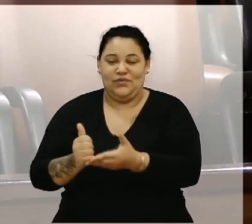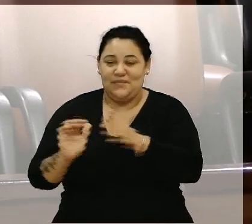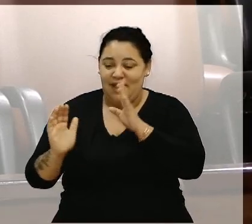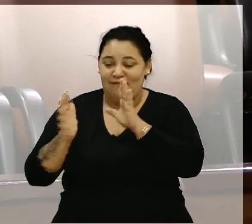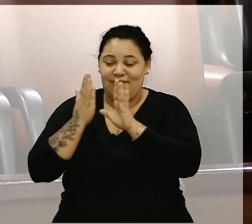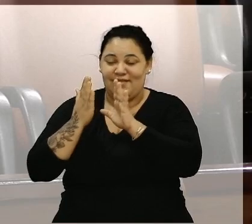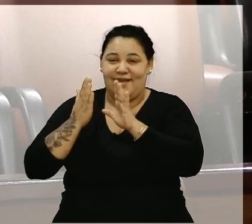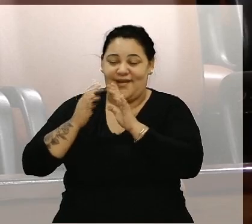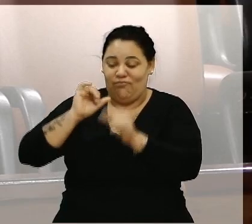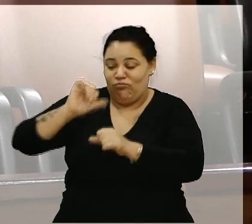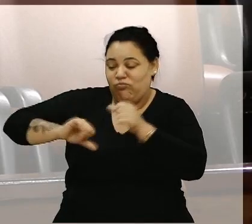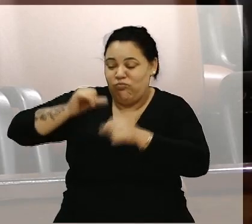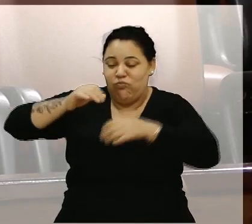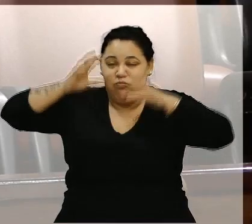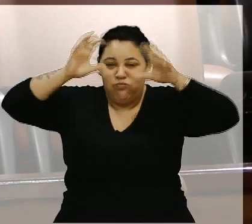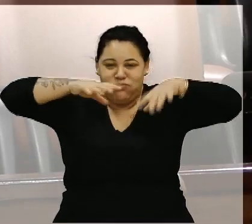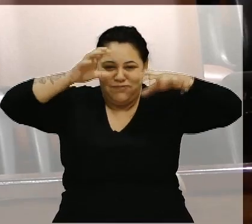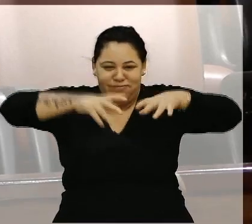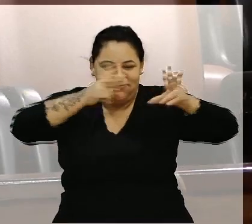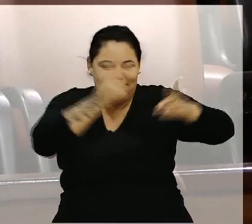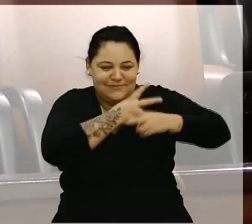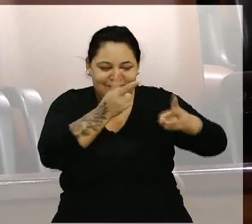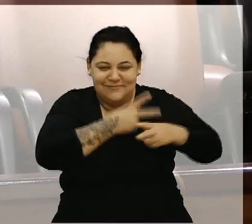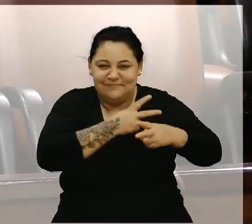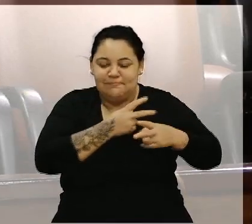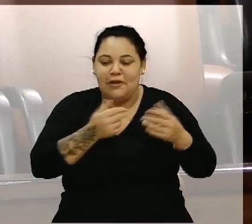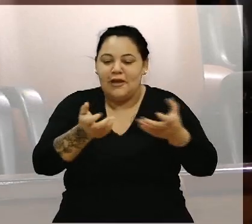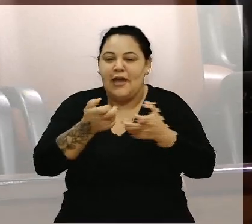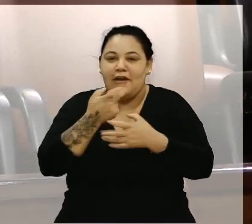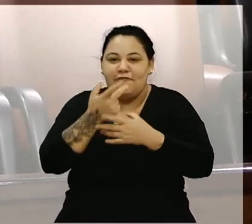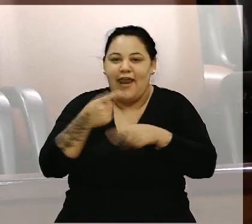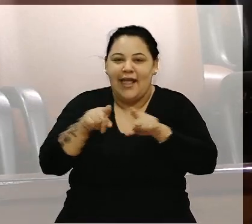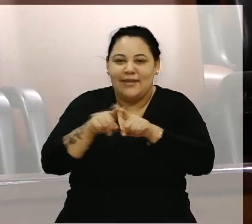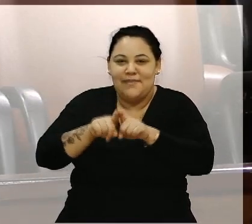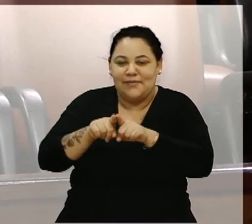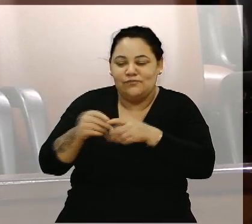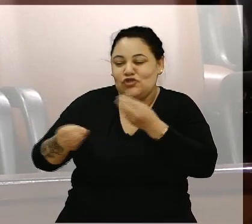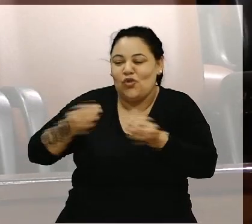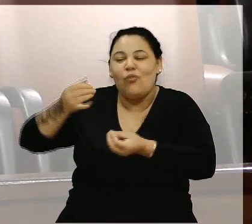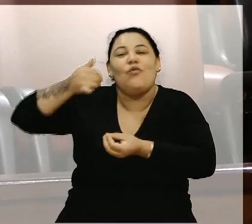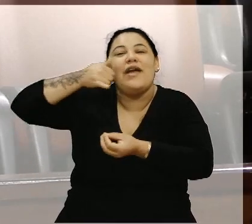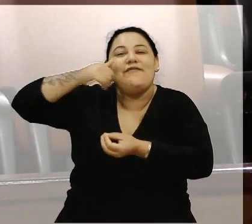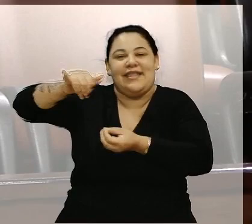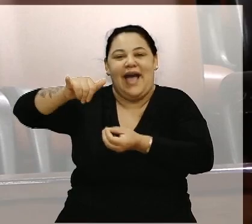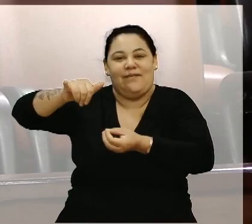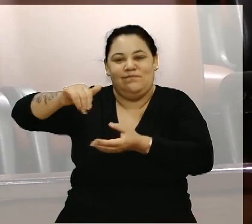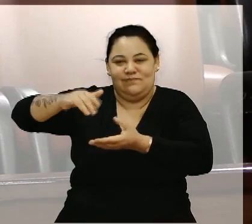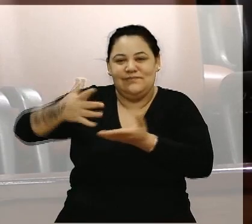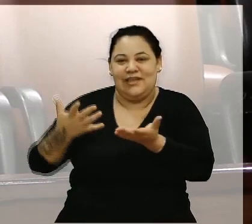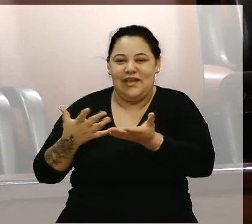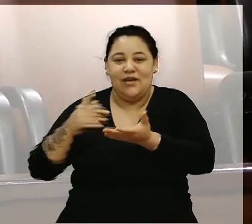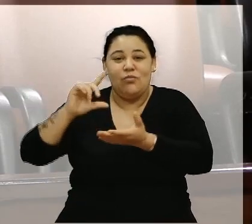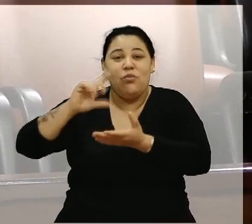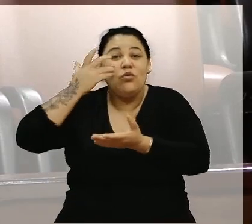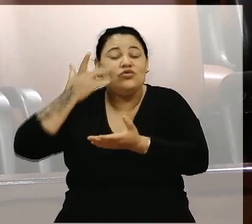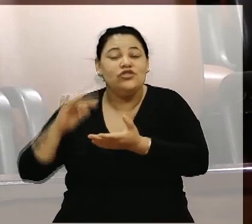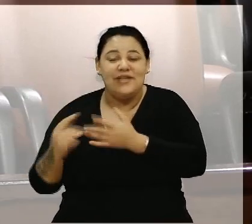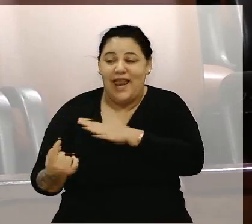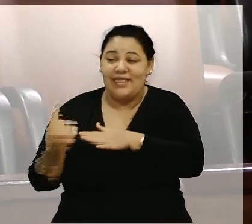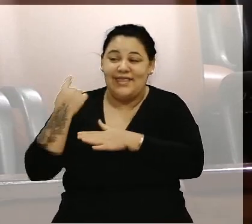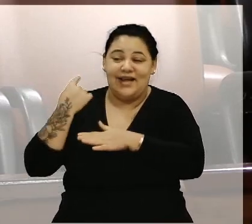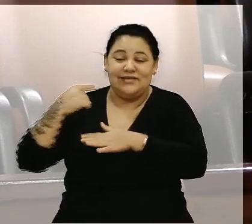das mudanças climáticas. Eu quero falar de uma prevenção. Nós, poucos dias atrás, tivemos na